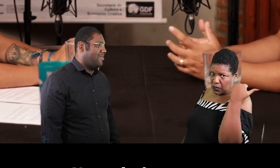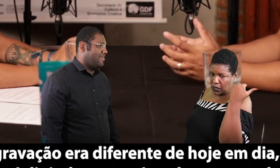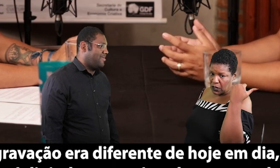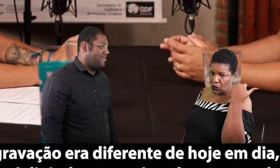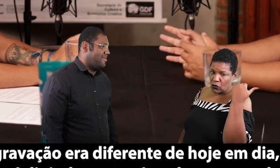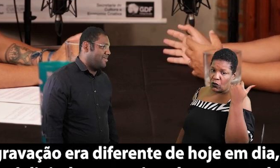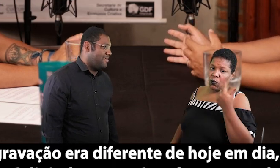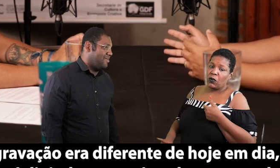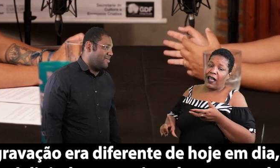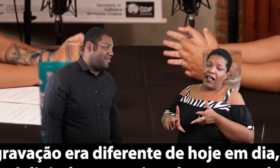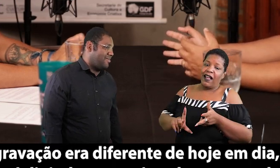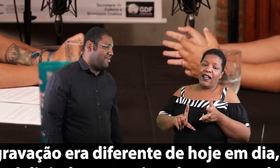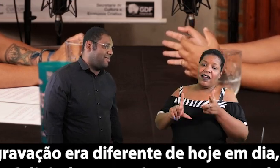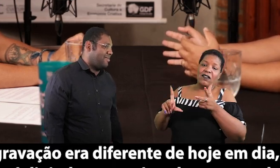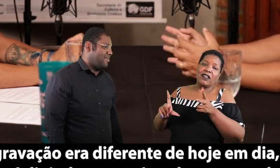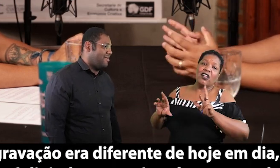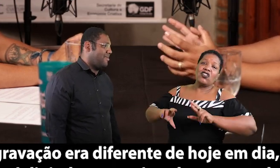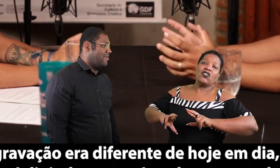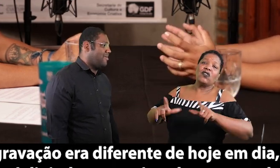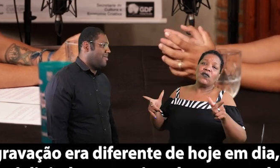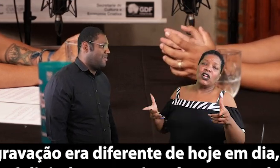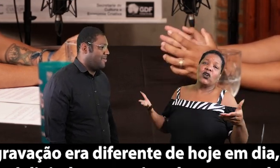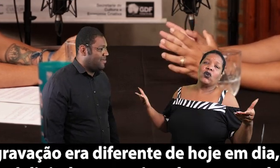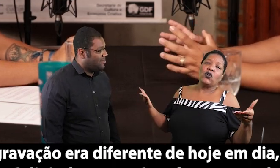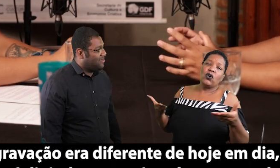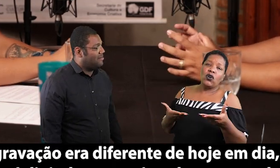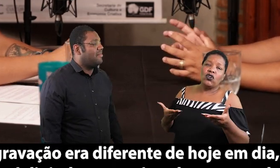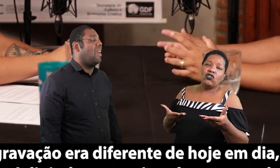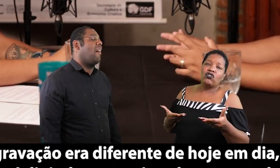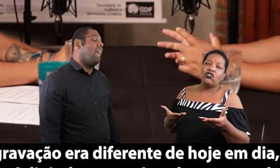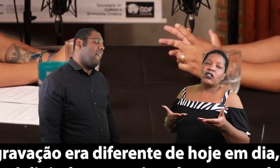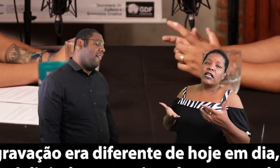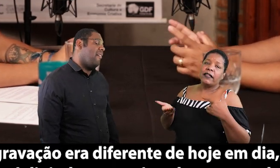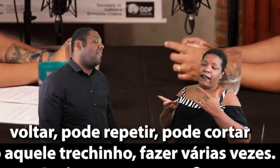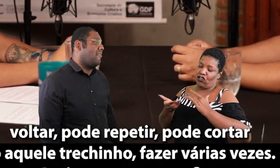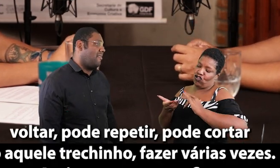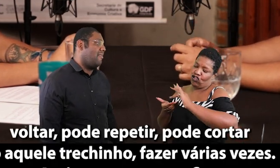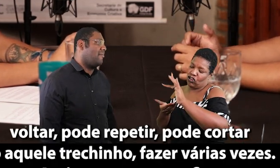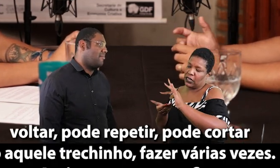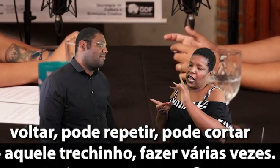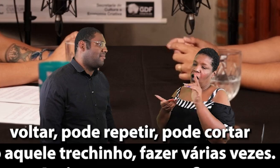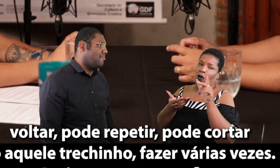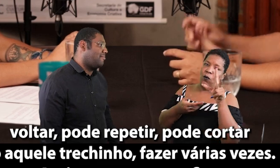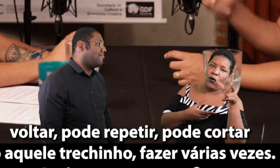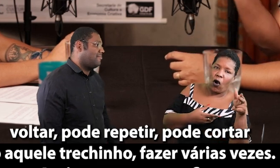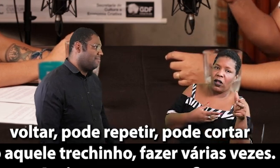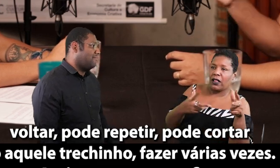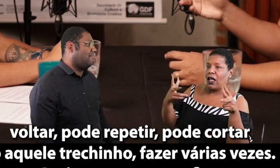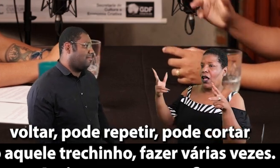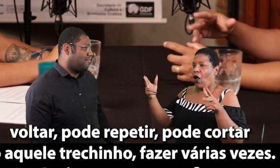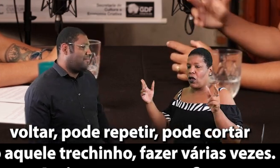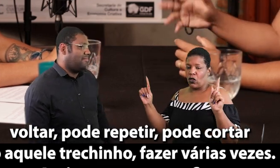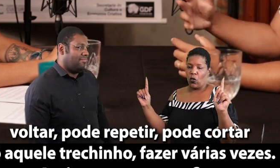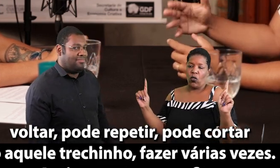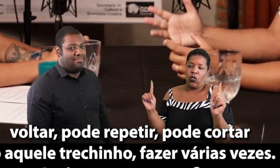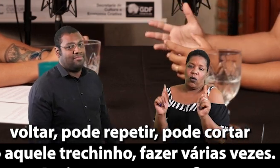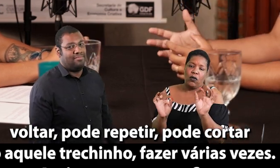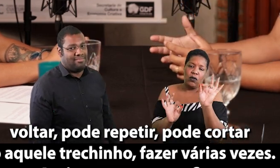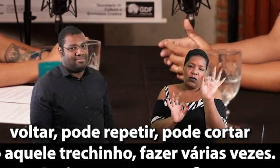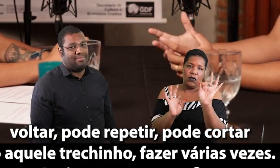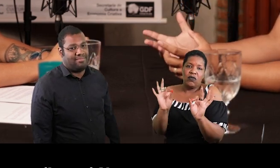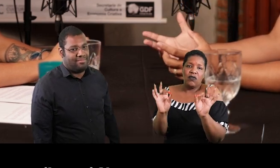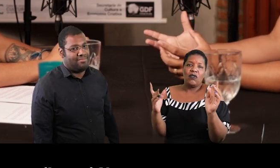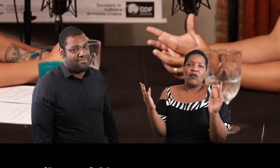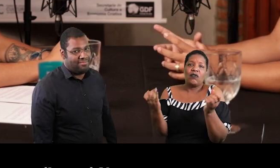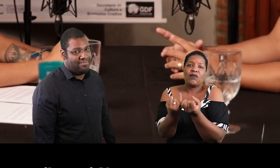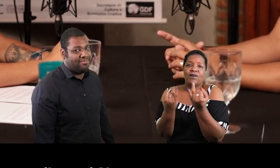a gravação era diferente de hoje em dia. Que é digital, que você pode parar, pode voltar, pode repetir, pode cortar só aquele trechinho e fazer várias